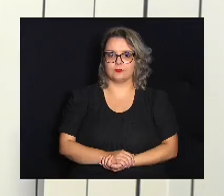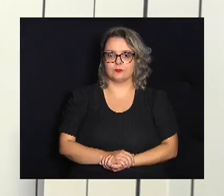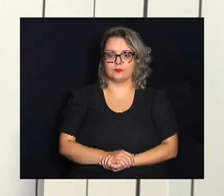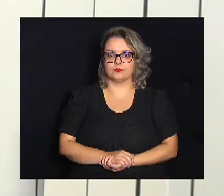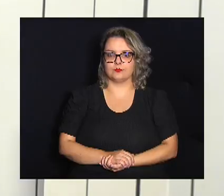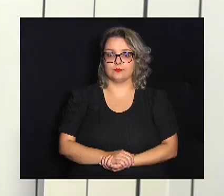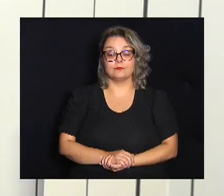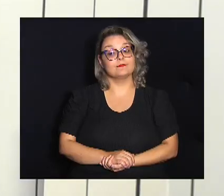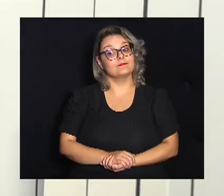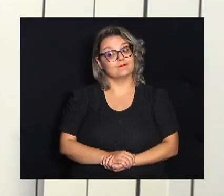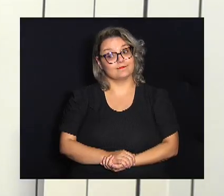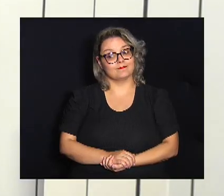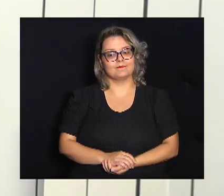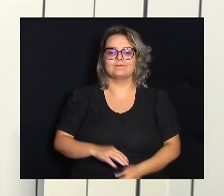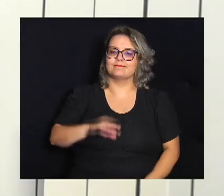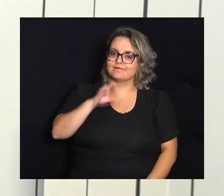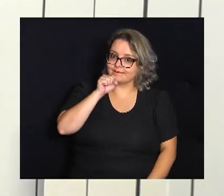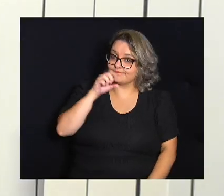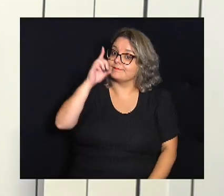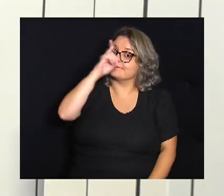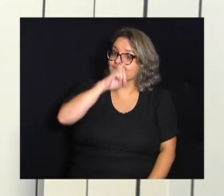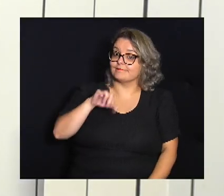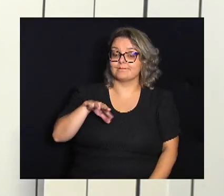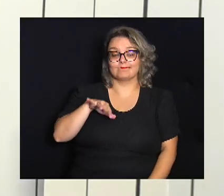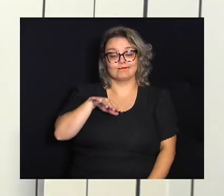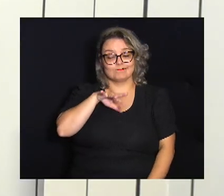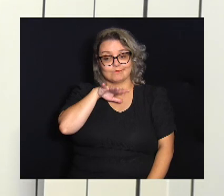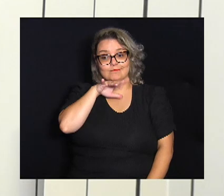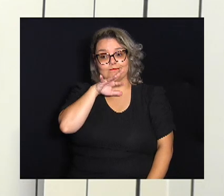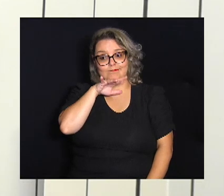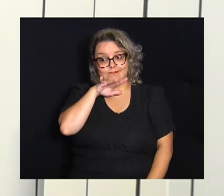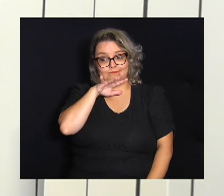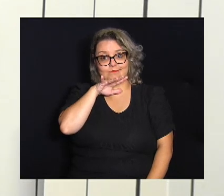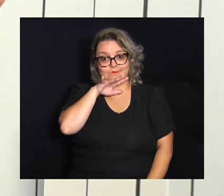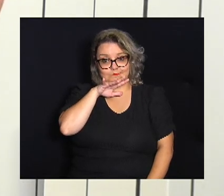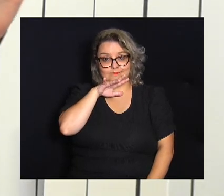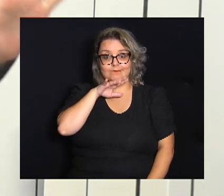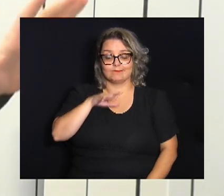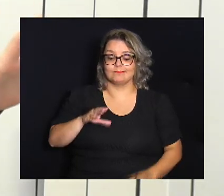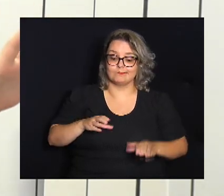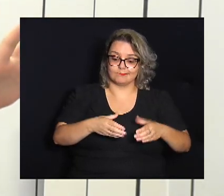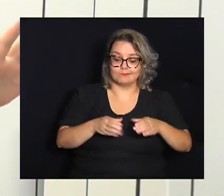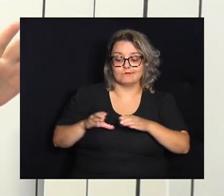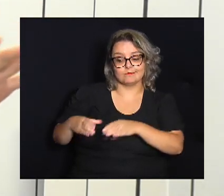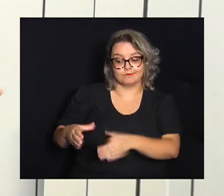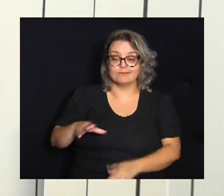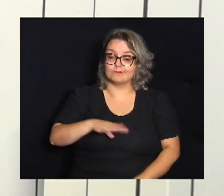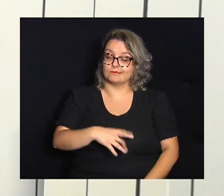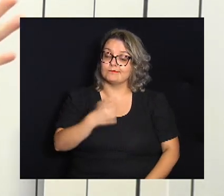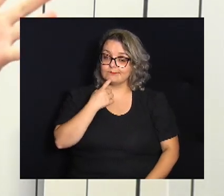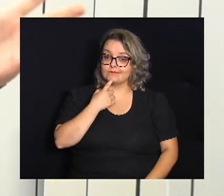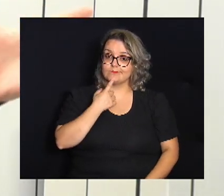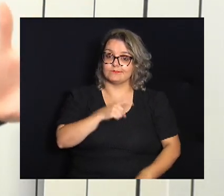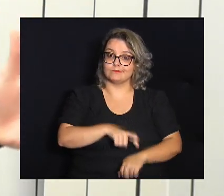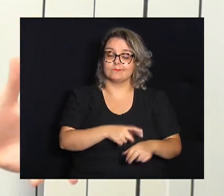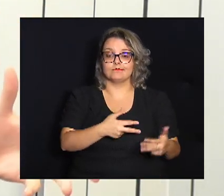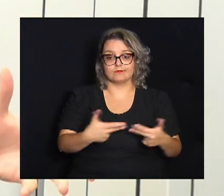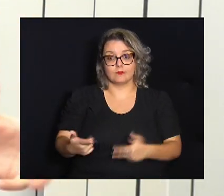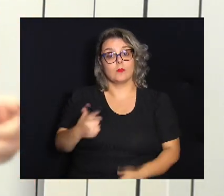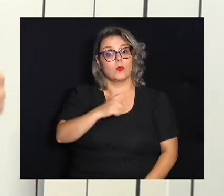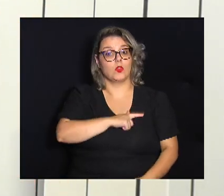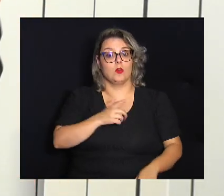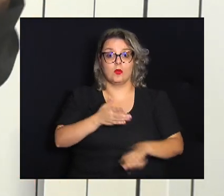É fim de semana ruim para as equipes aqui da cidade na Série B. Pela ordem cronológica, o Guarani entrou em